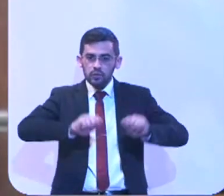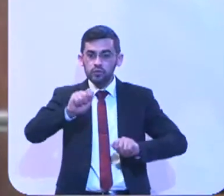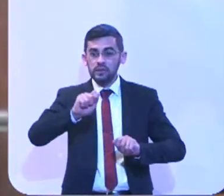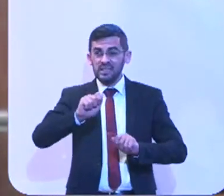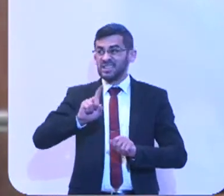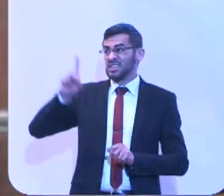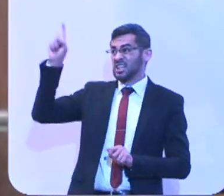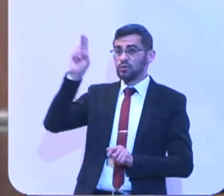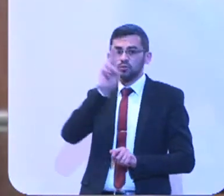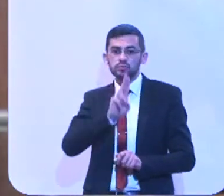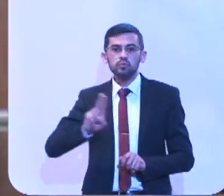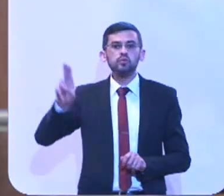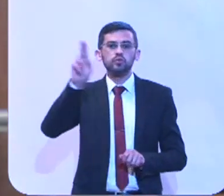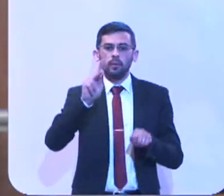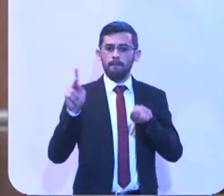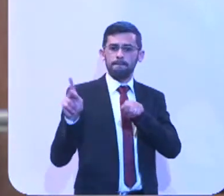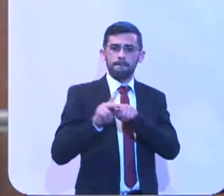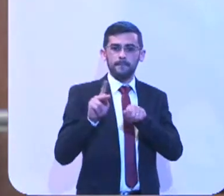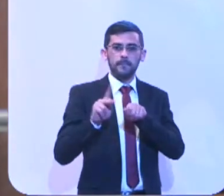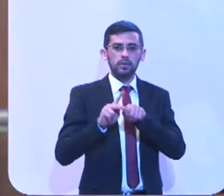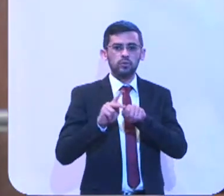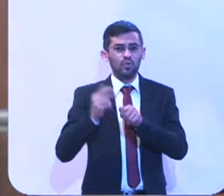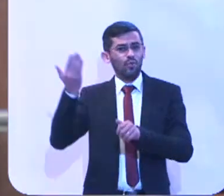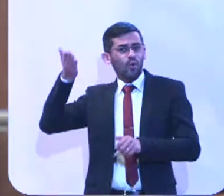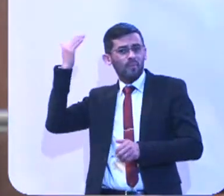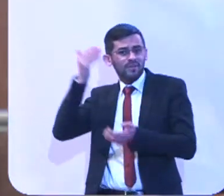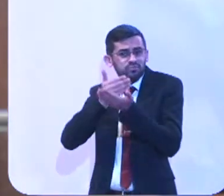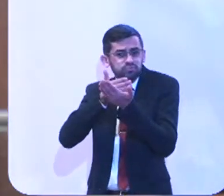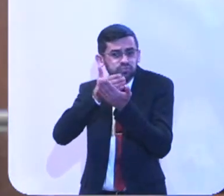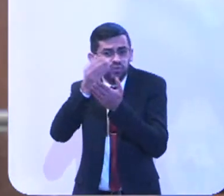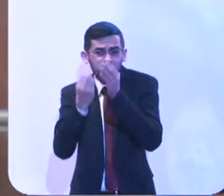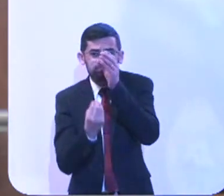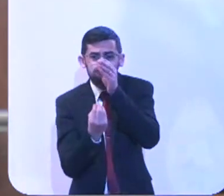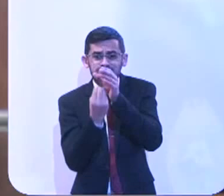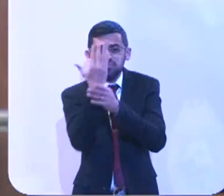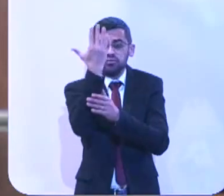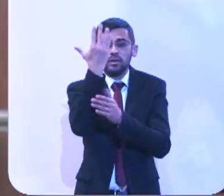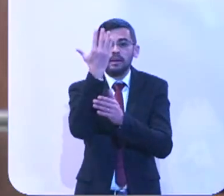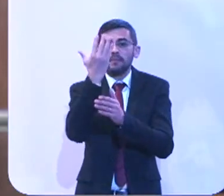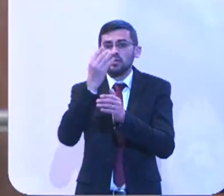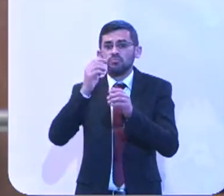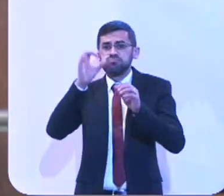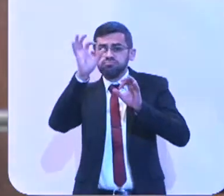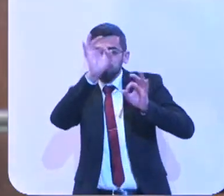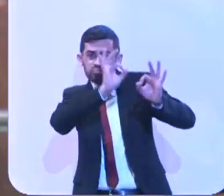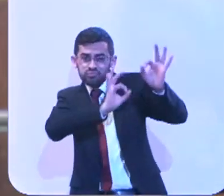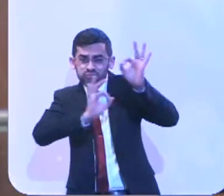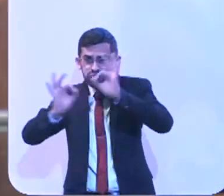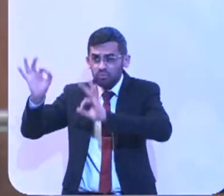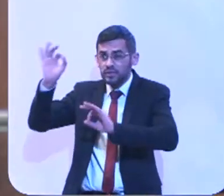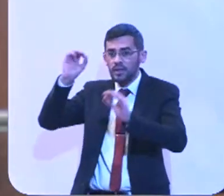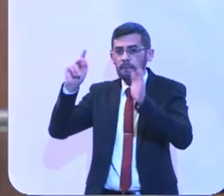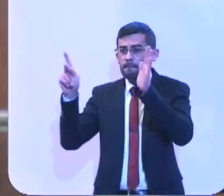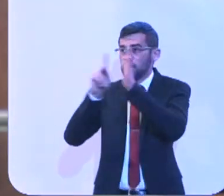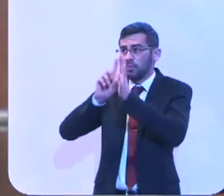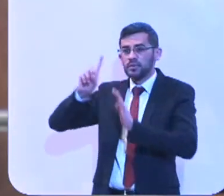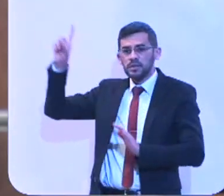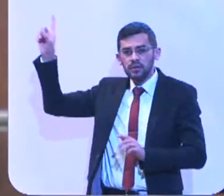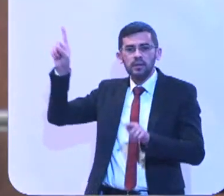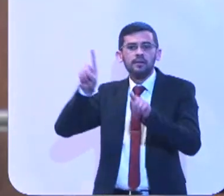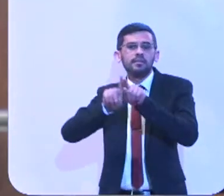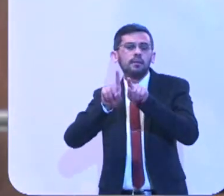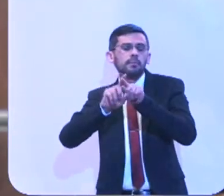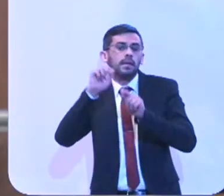foi usado no meio da igreja primitiva para começar um mover do Senhor. Foi assim com a mulher